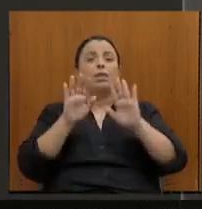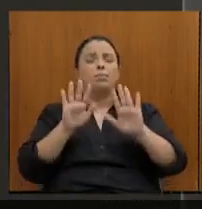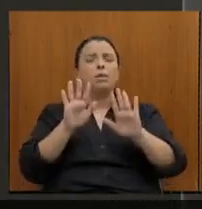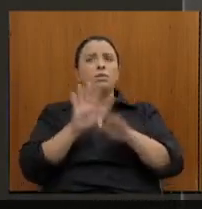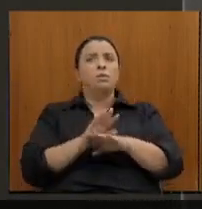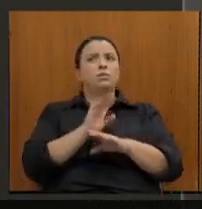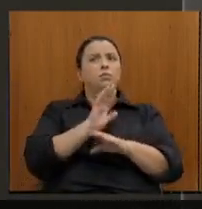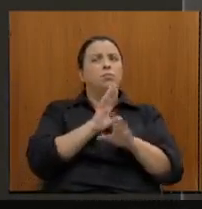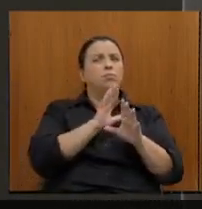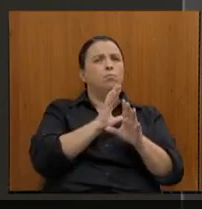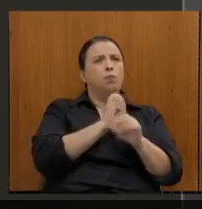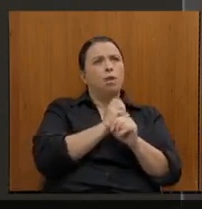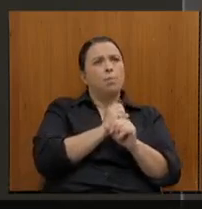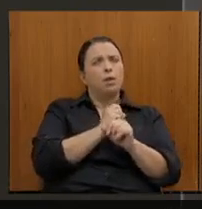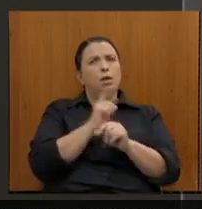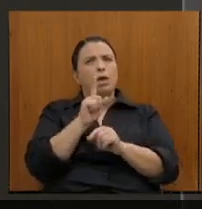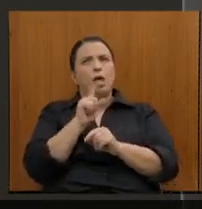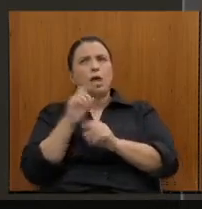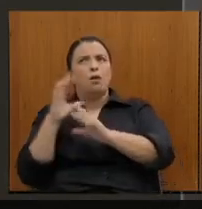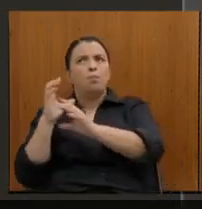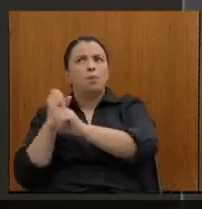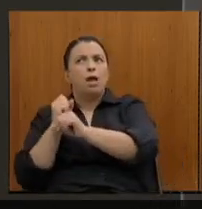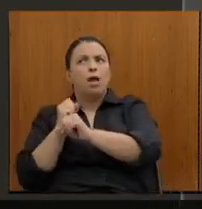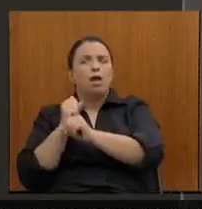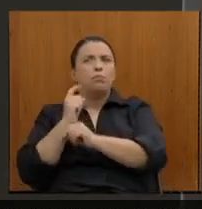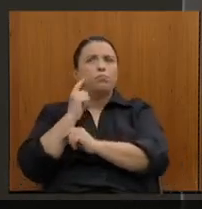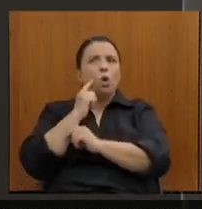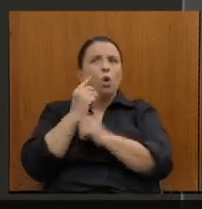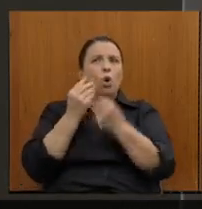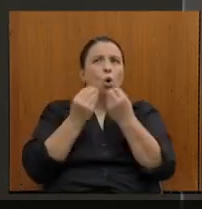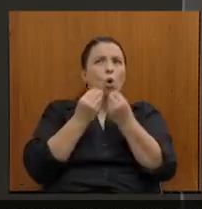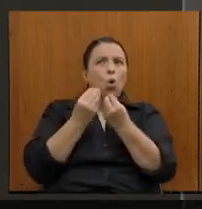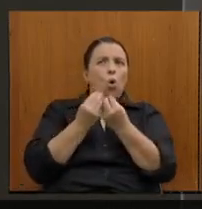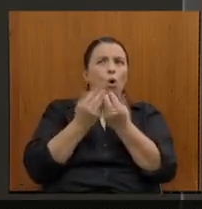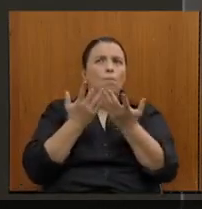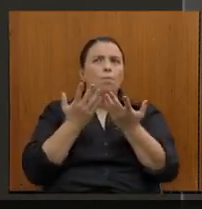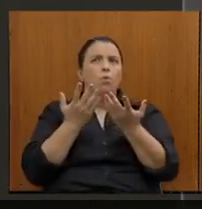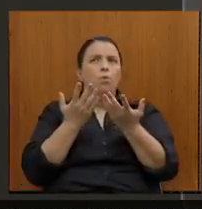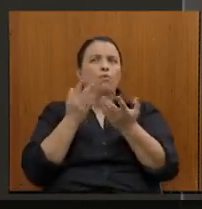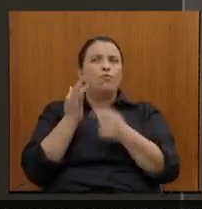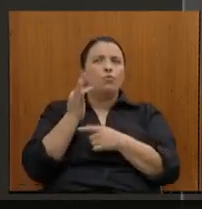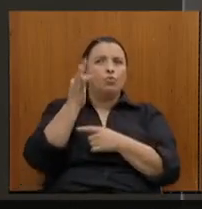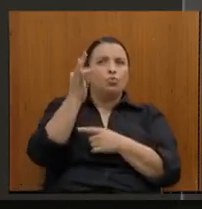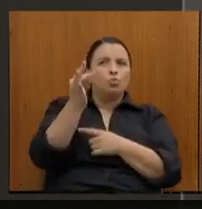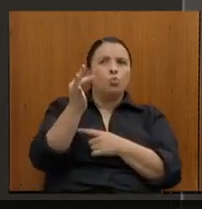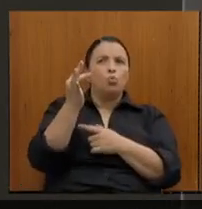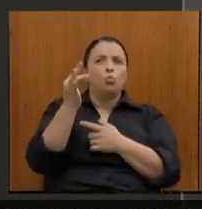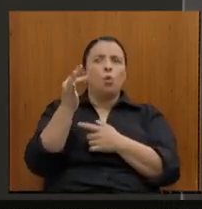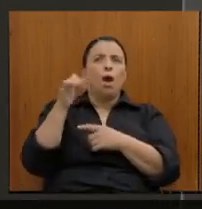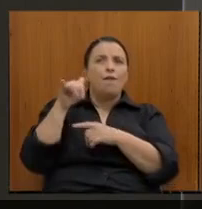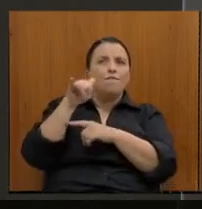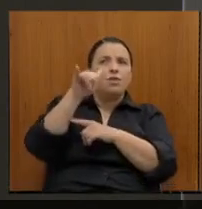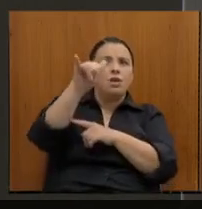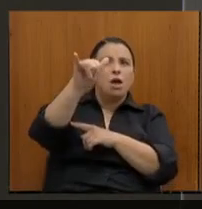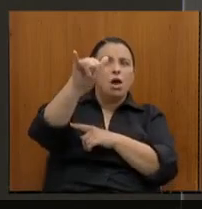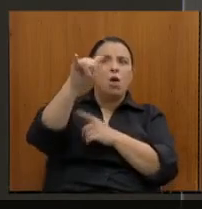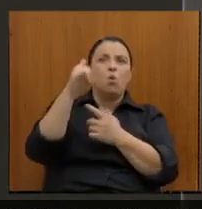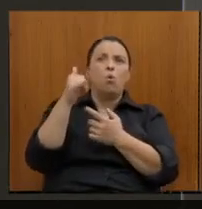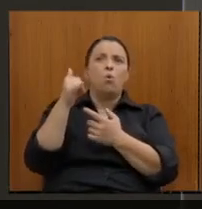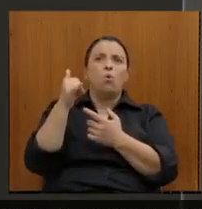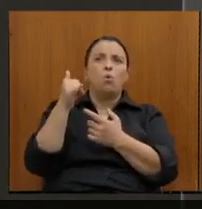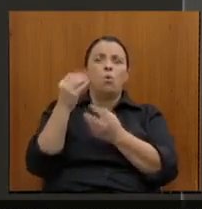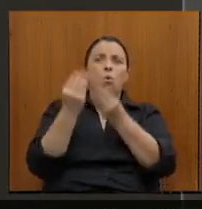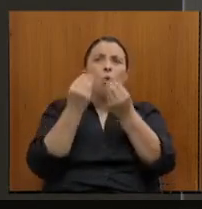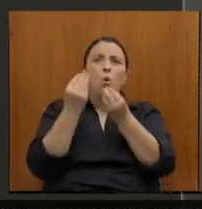todas você vai resolver acima prometo eu vou ter o combustível para o avião Ometto eu vou ter o combustível para o